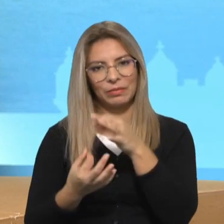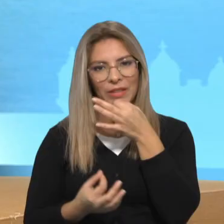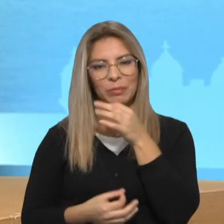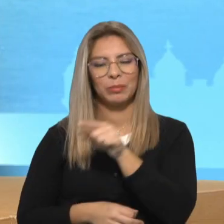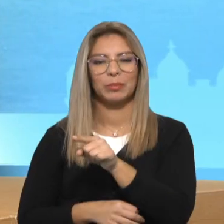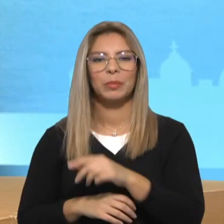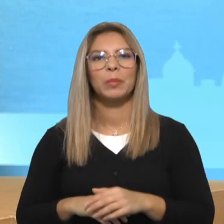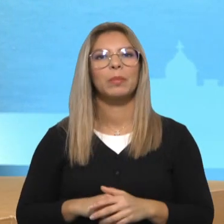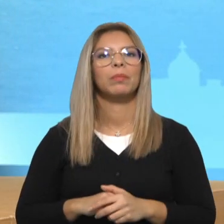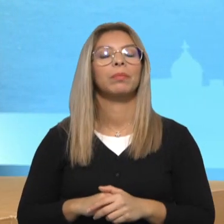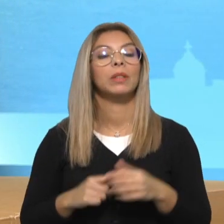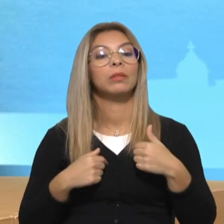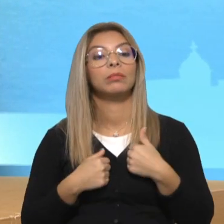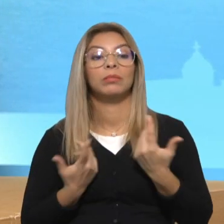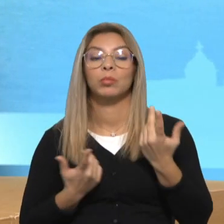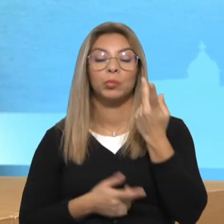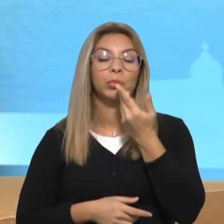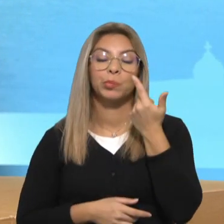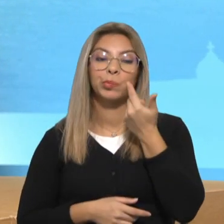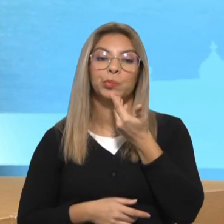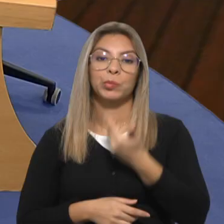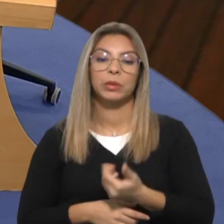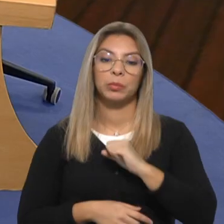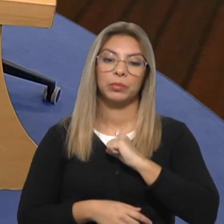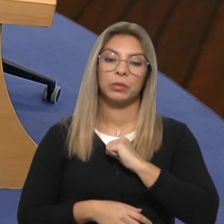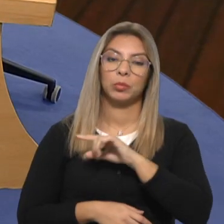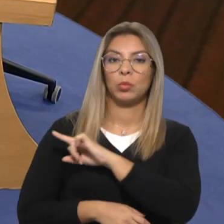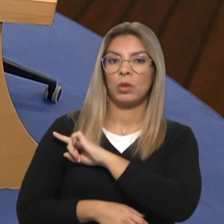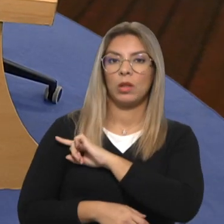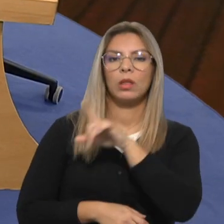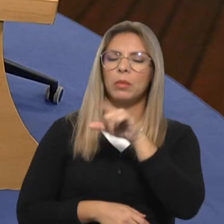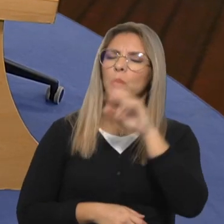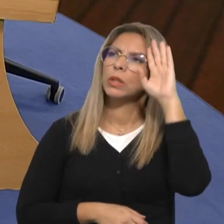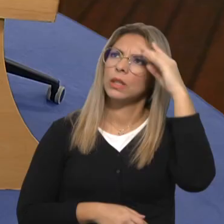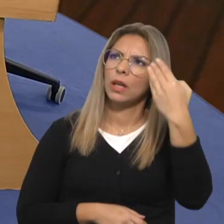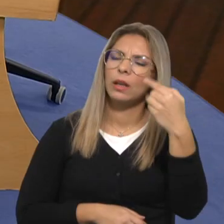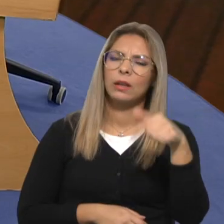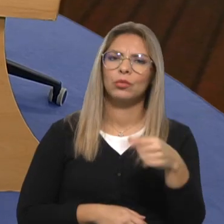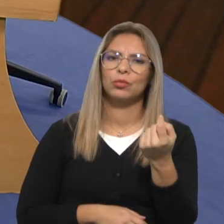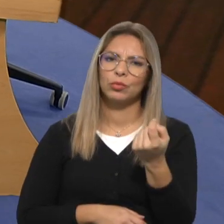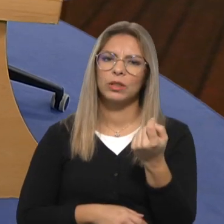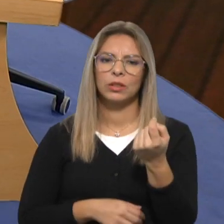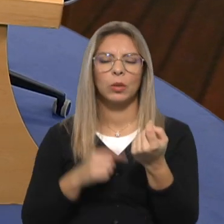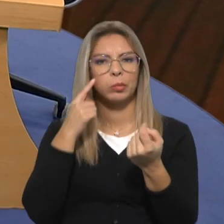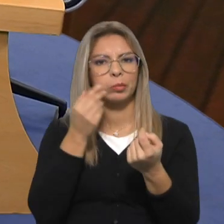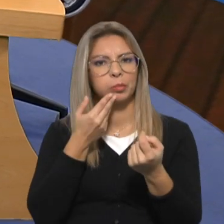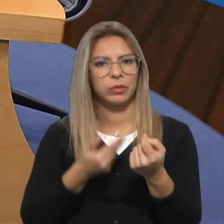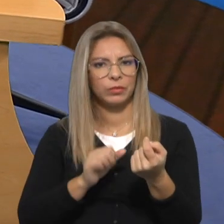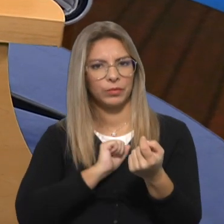facto. É, da experiência pessoal. Porque é muita. E sei um bocadinho, e eu diria que a minha experiência baseia-se